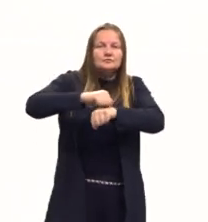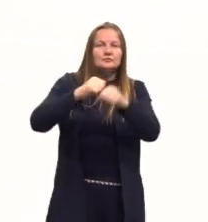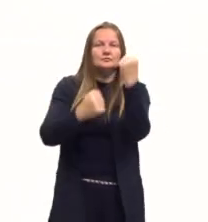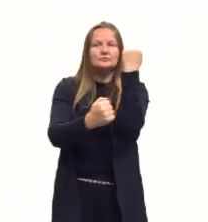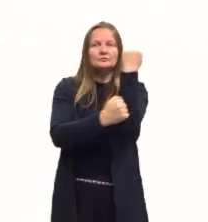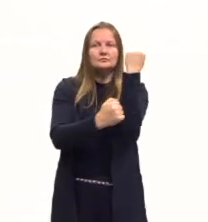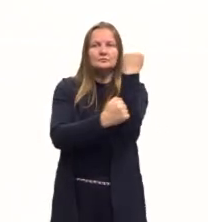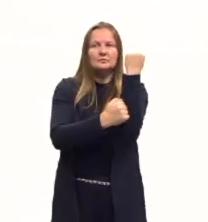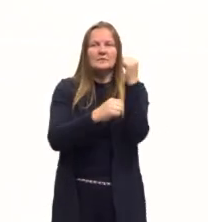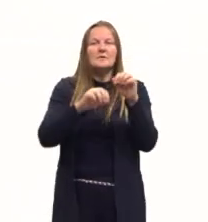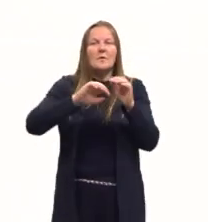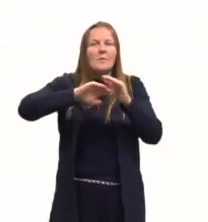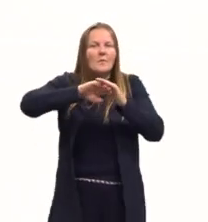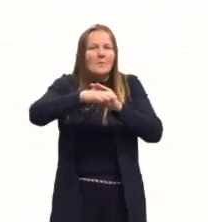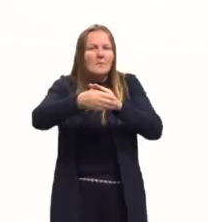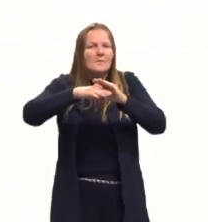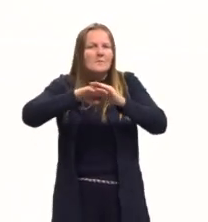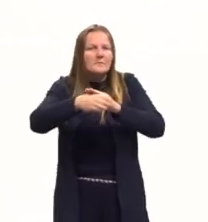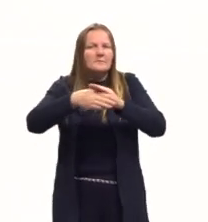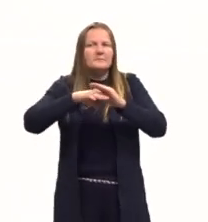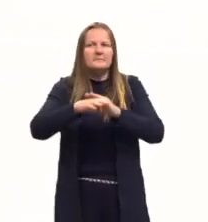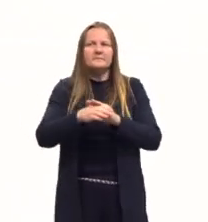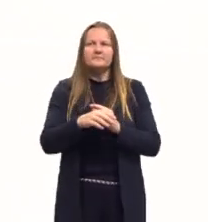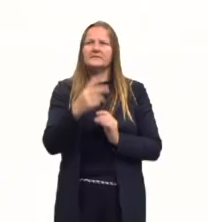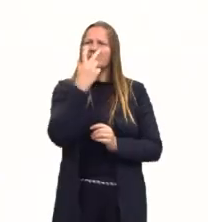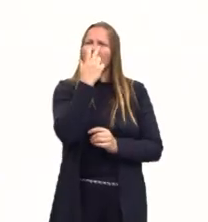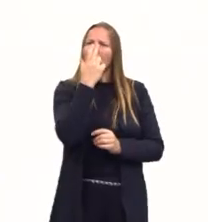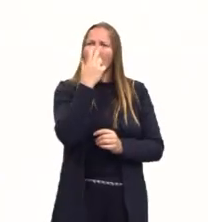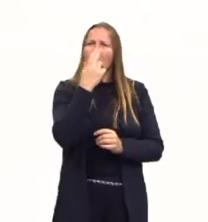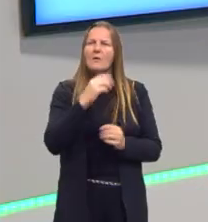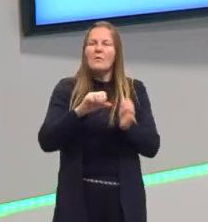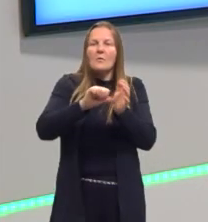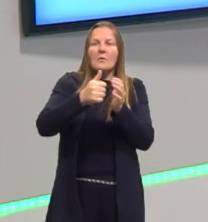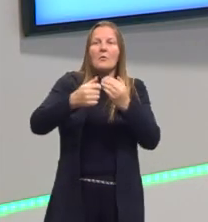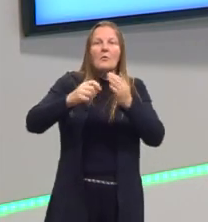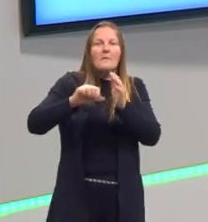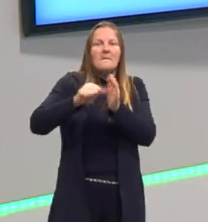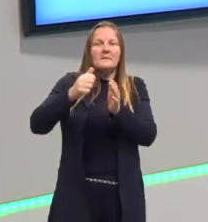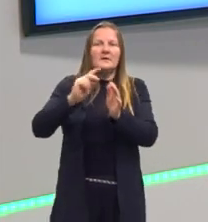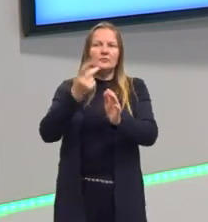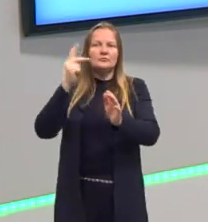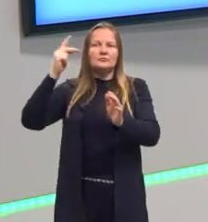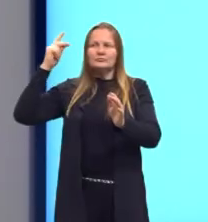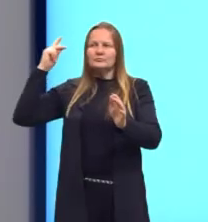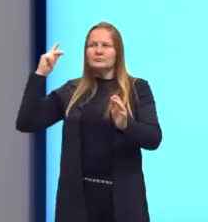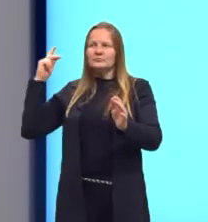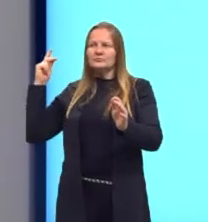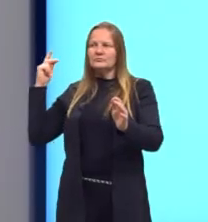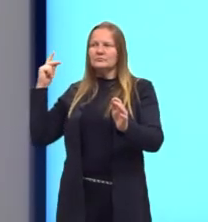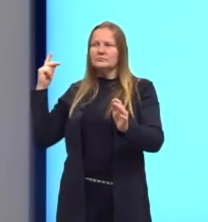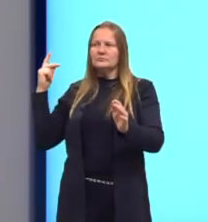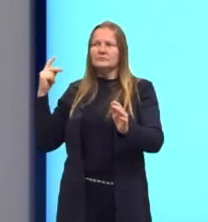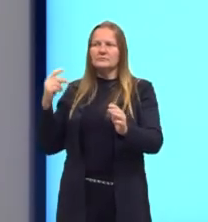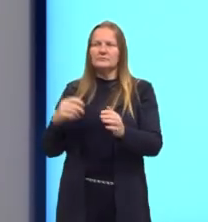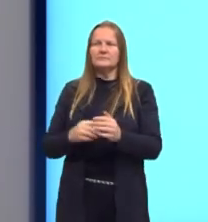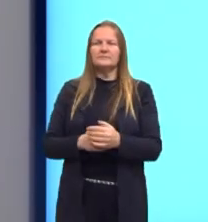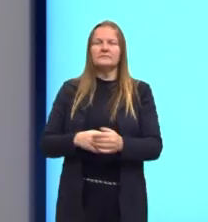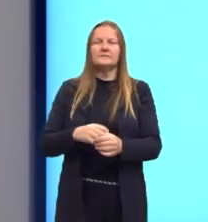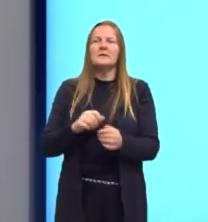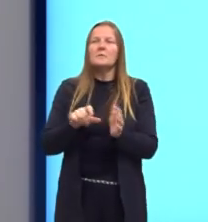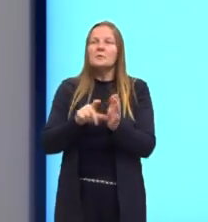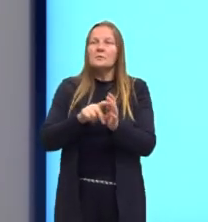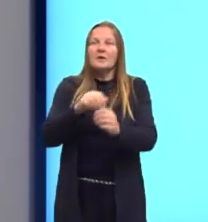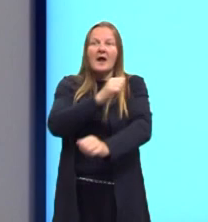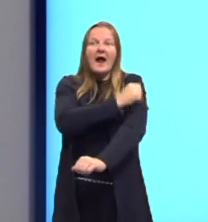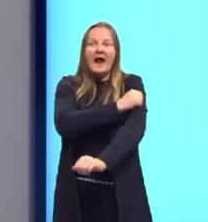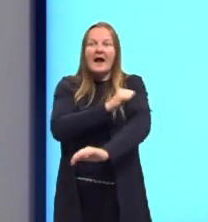modificados tá então ele a função é voar aqui a função de nadar